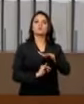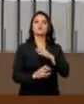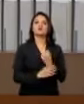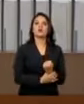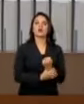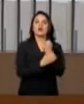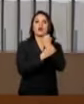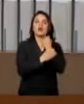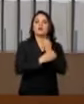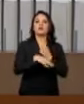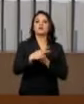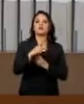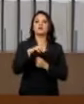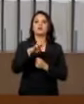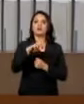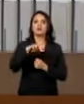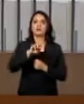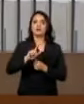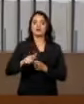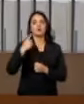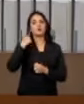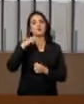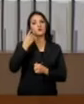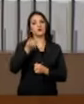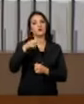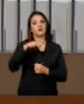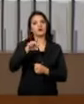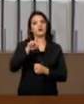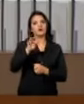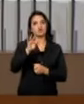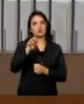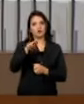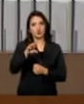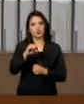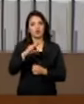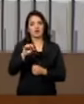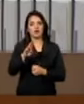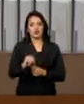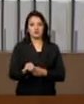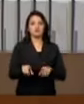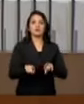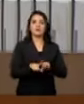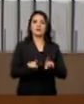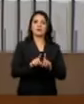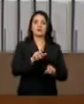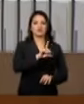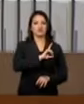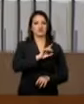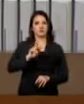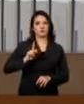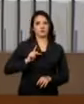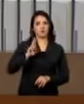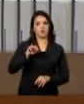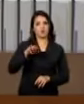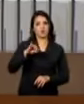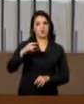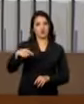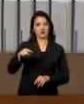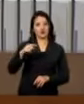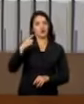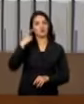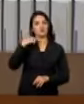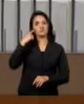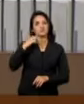doutor Antônio Carlos de Almeida Castro. Pelo amicus curiae, Defensoria Pública da União, o doutor Gabriel Faria Oliveira, Defensor Público-Geral